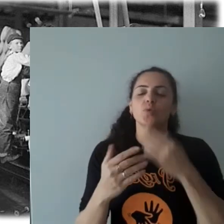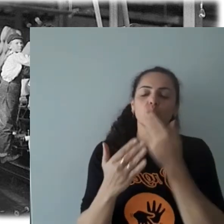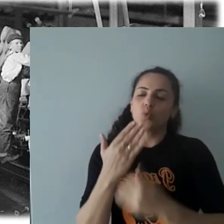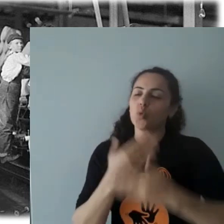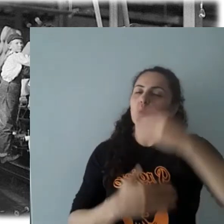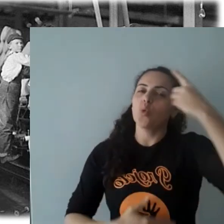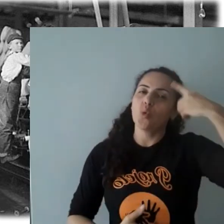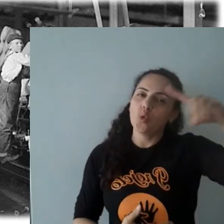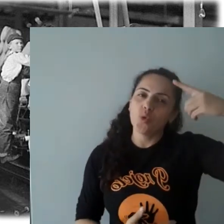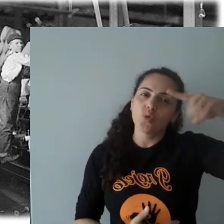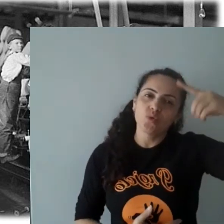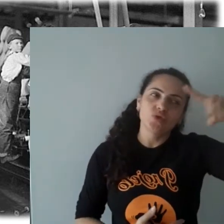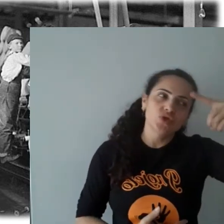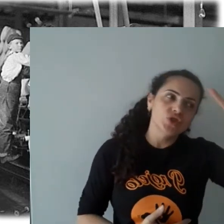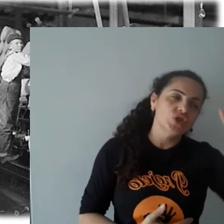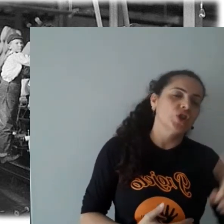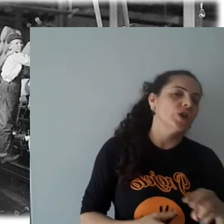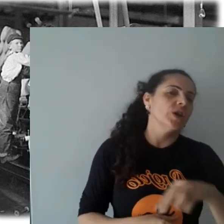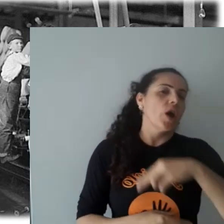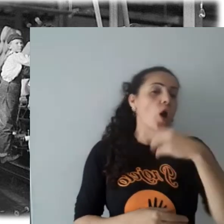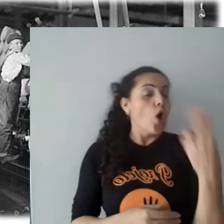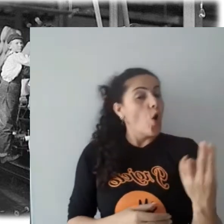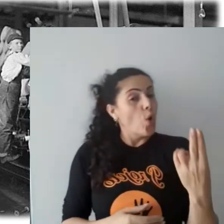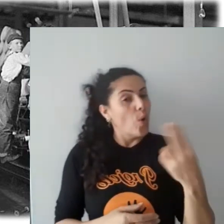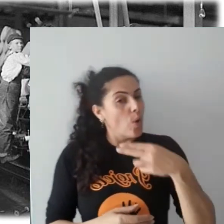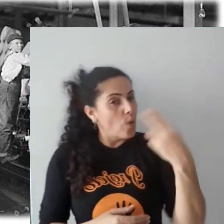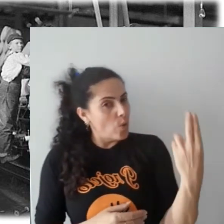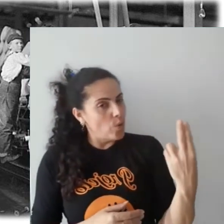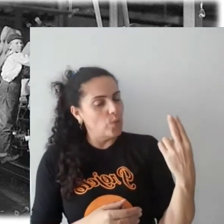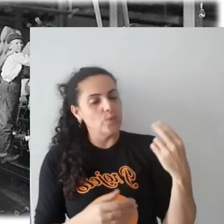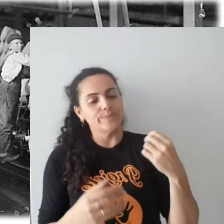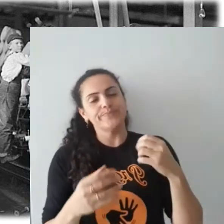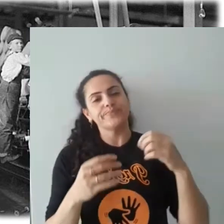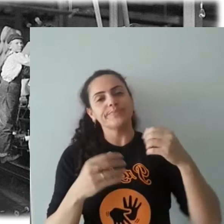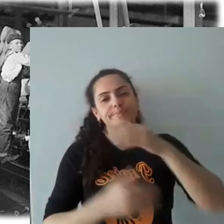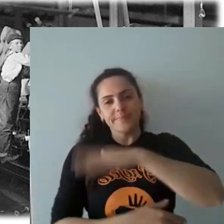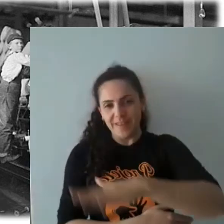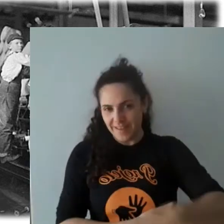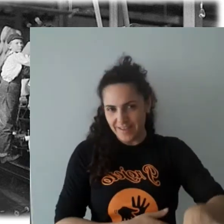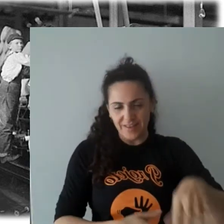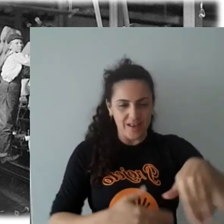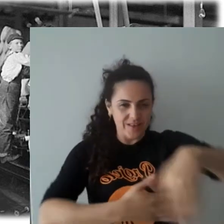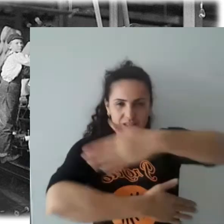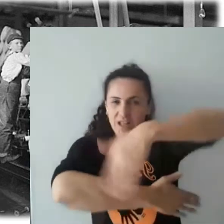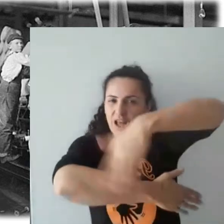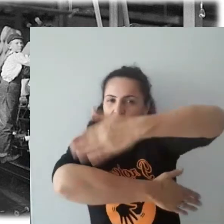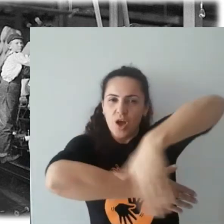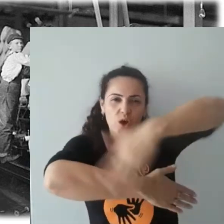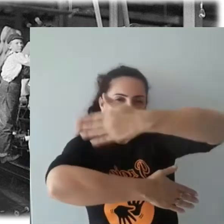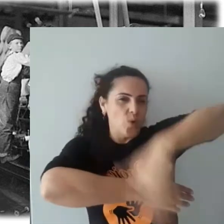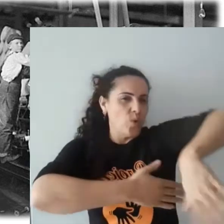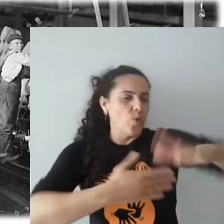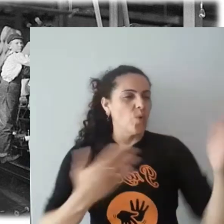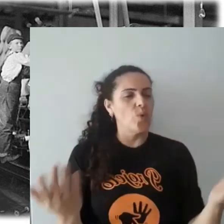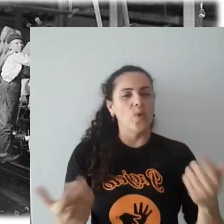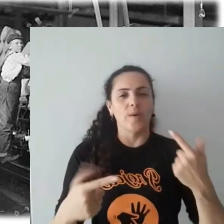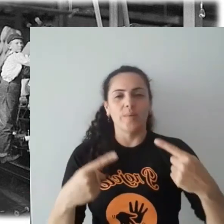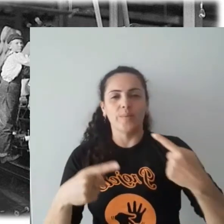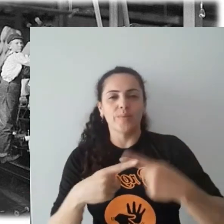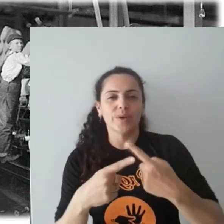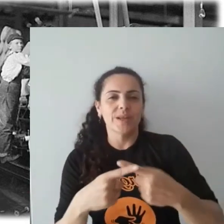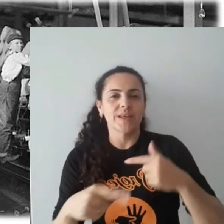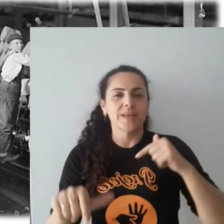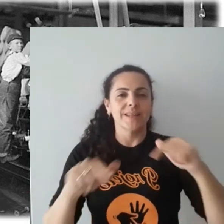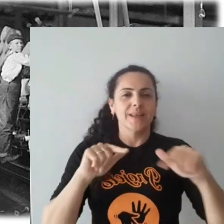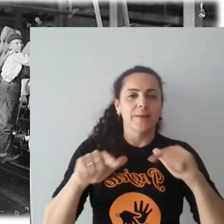quem amparasse ela, porque os pais estavam trabalhando também, tá? Então, esse sentimento de maternidade, de paternidade, é